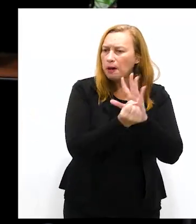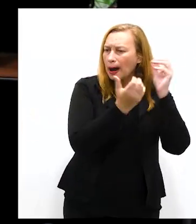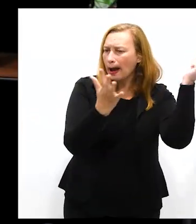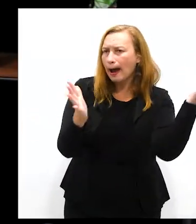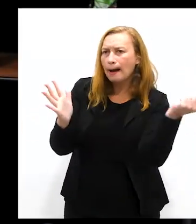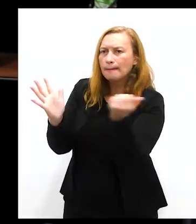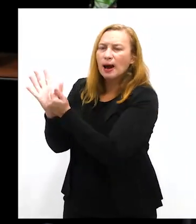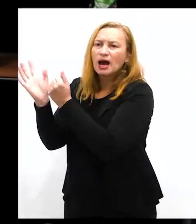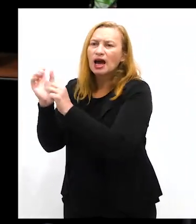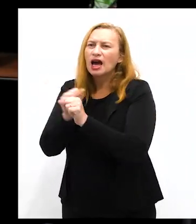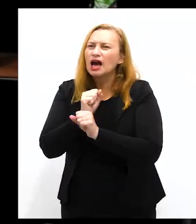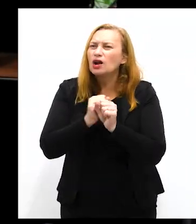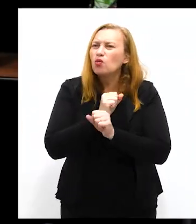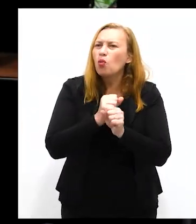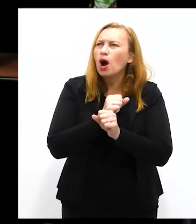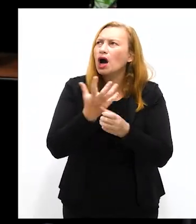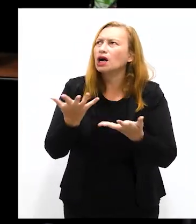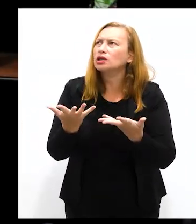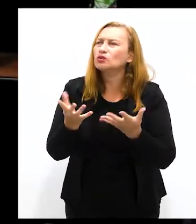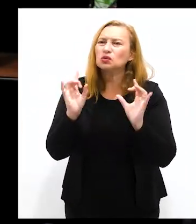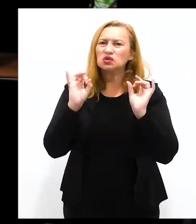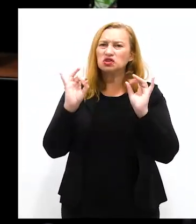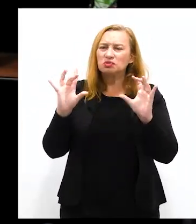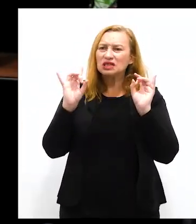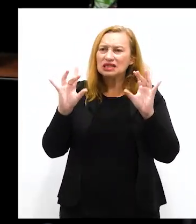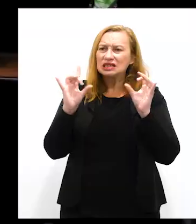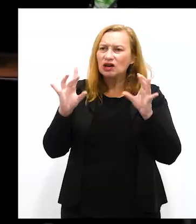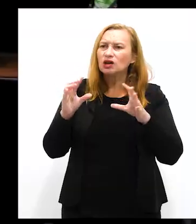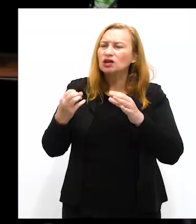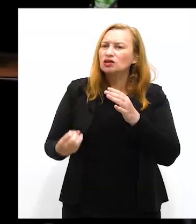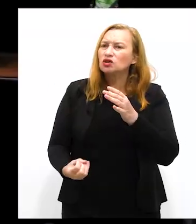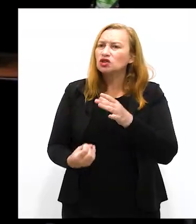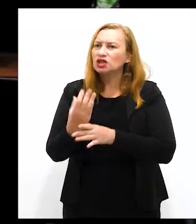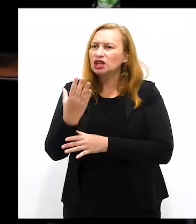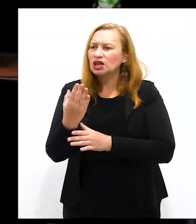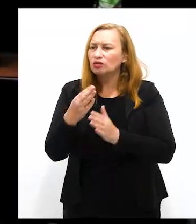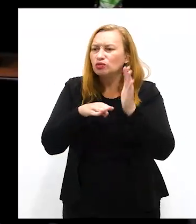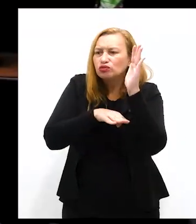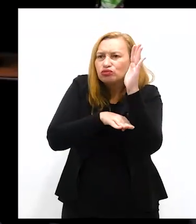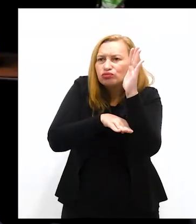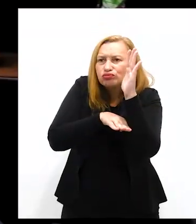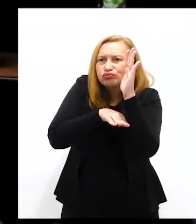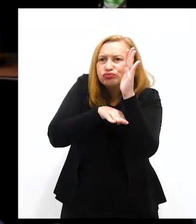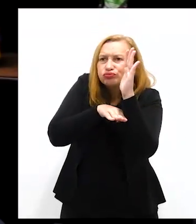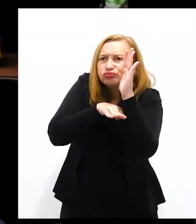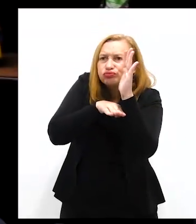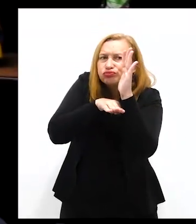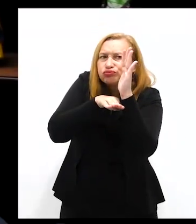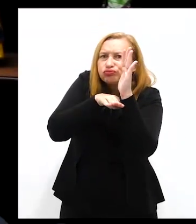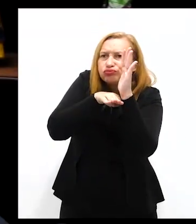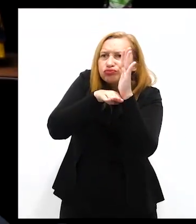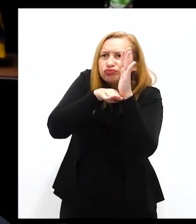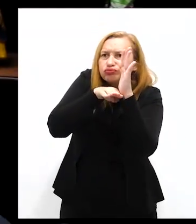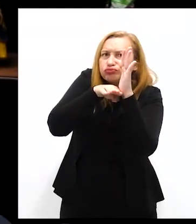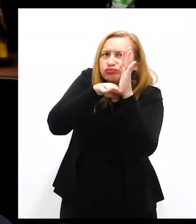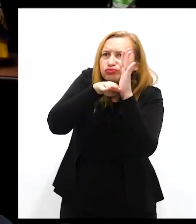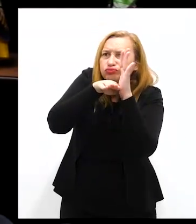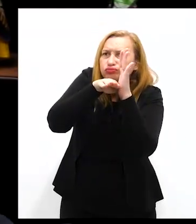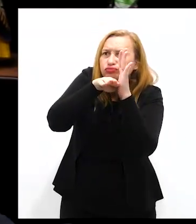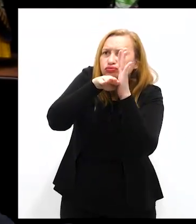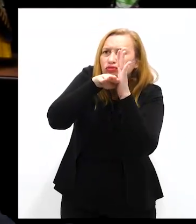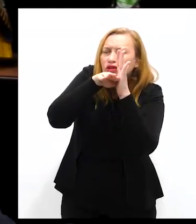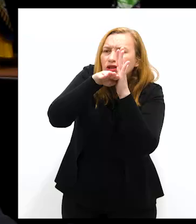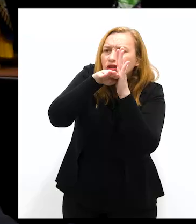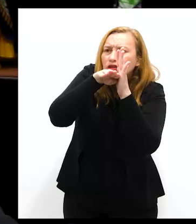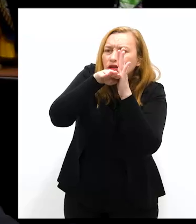de Cristo, e era um ano sobre especial, e nós criamos um elevador que ele subia na